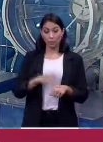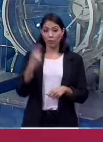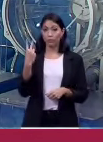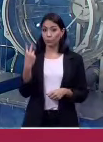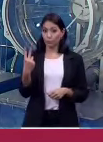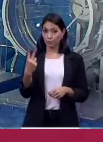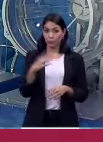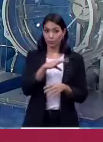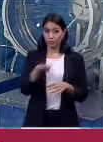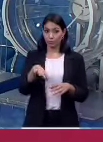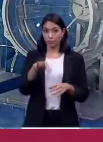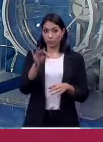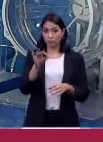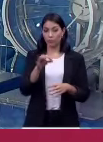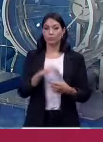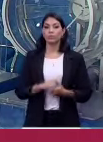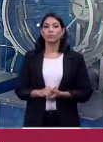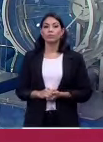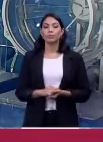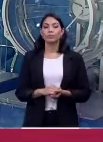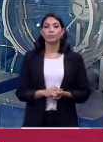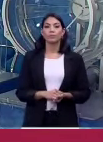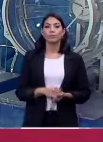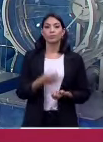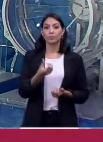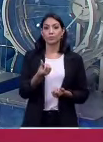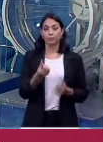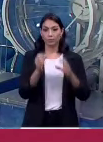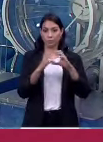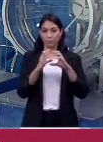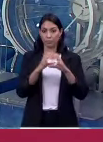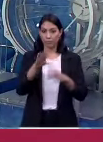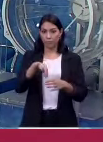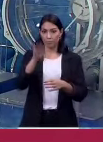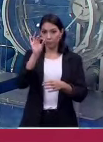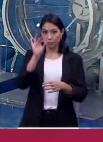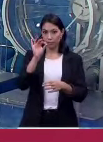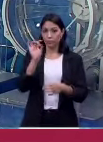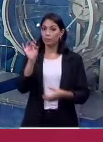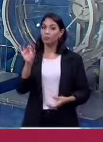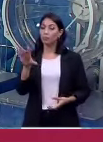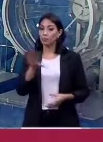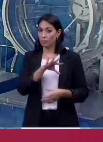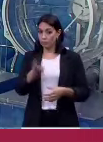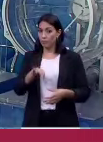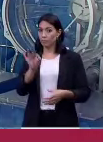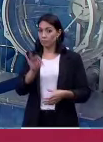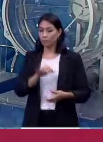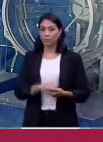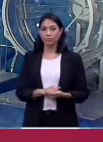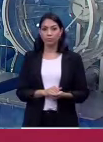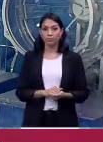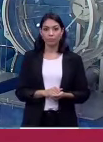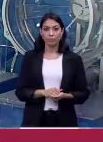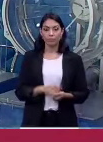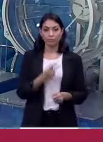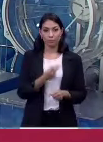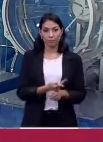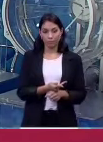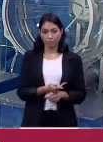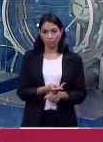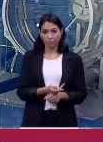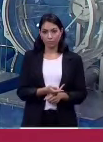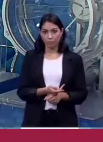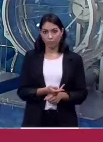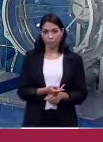dois sorteios, né? Sortearemos 6 bolas, 6 números em cada um dos sorteios e você ganha prêmios já a partir